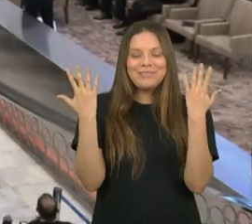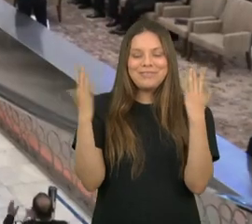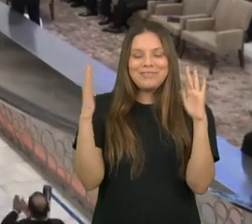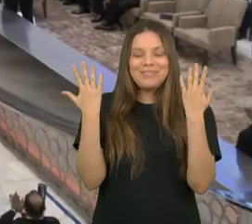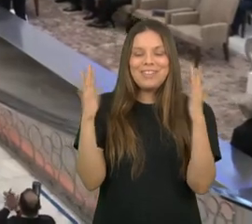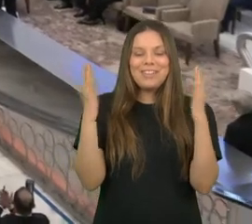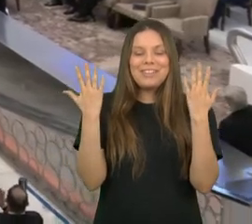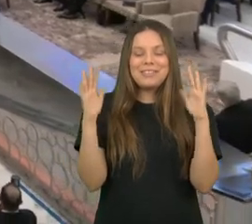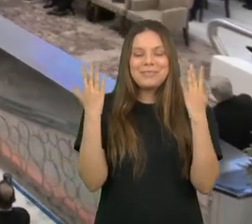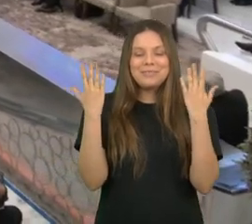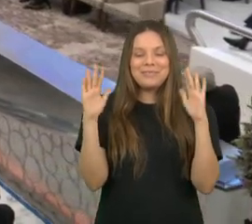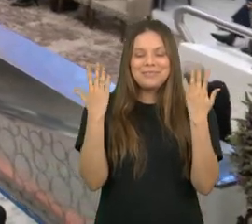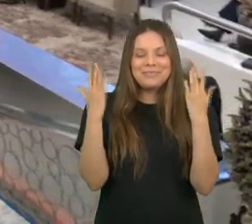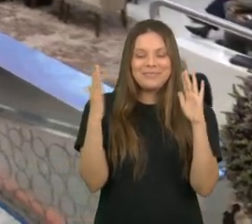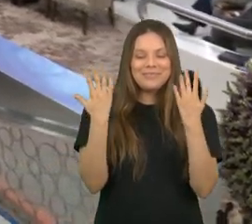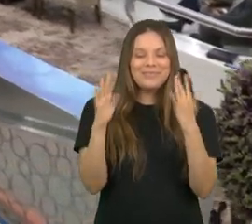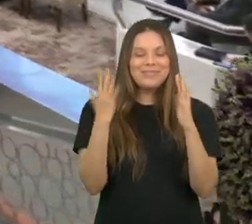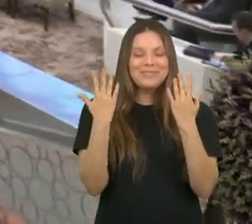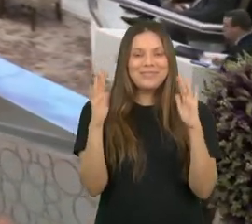palmas.